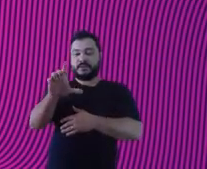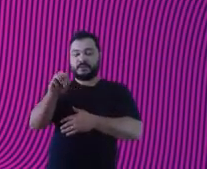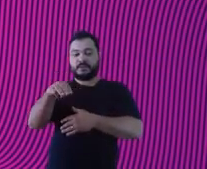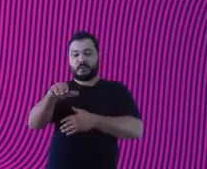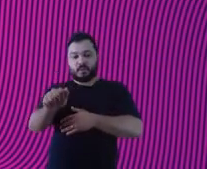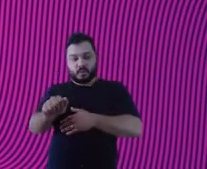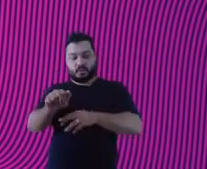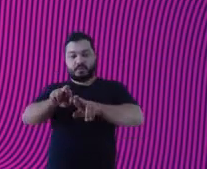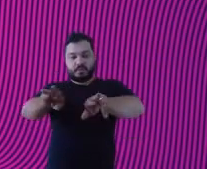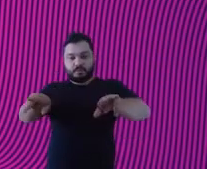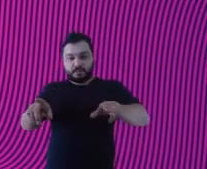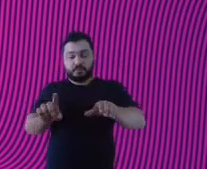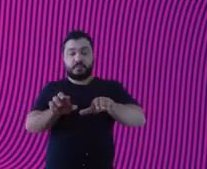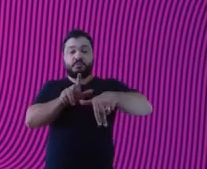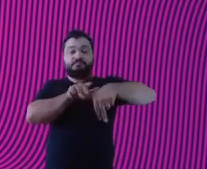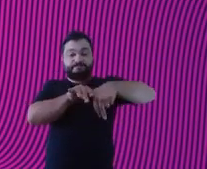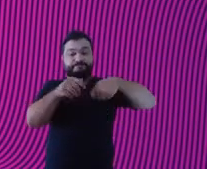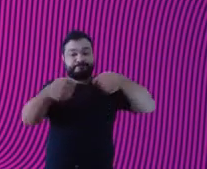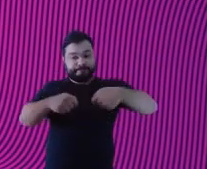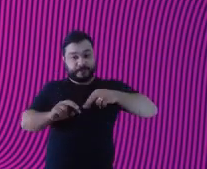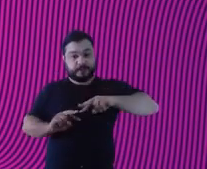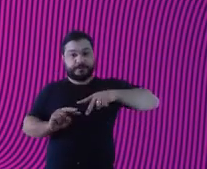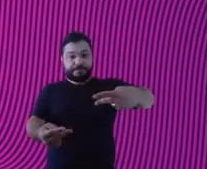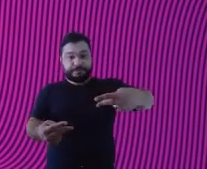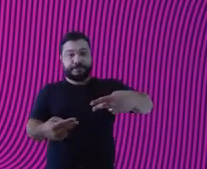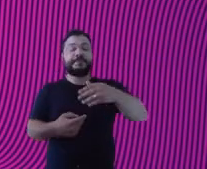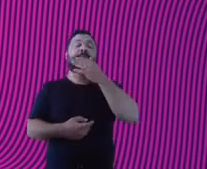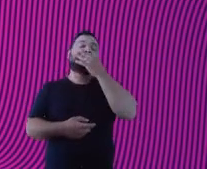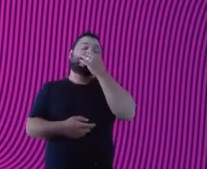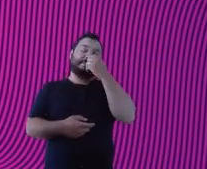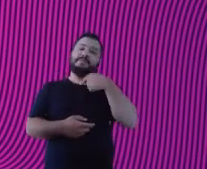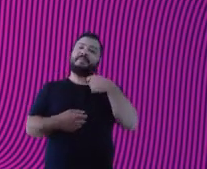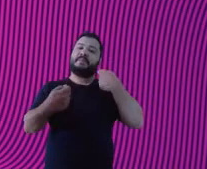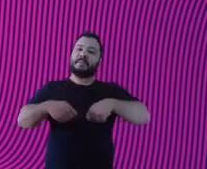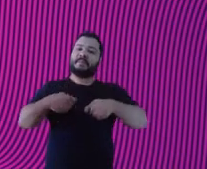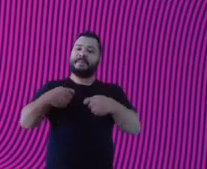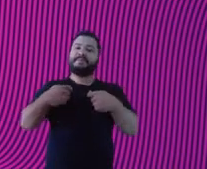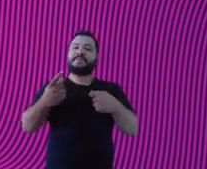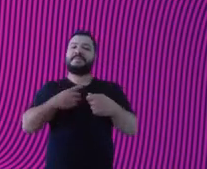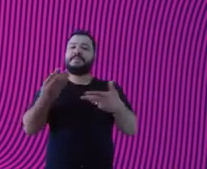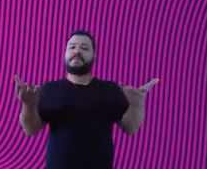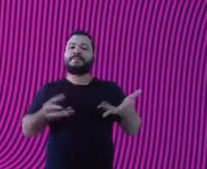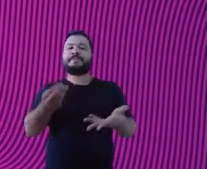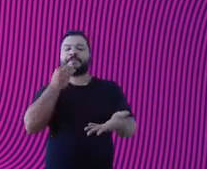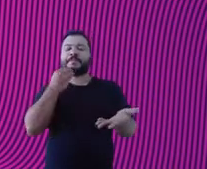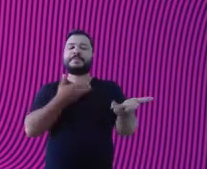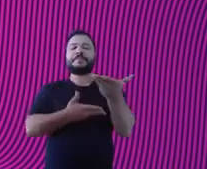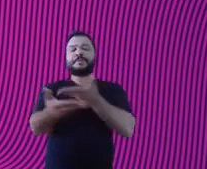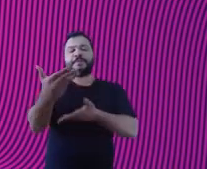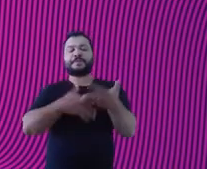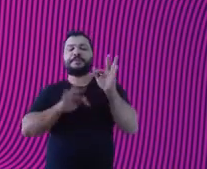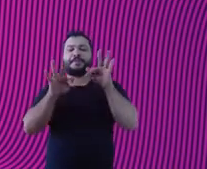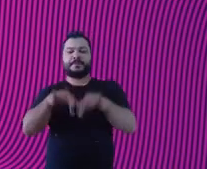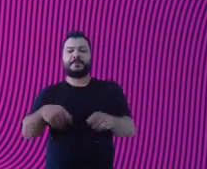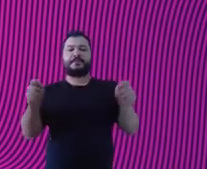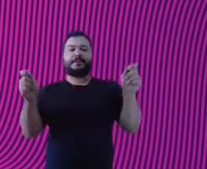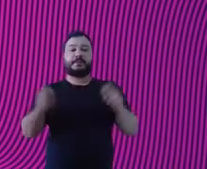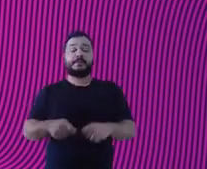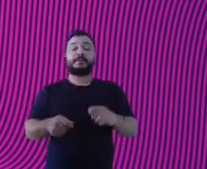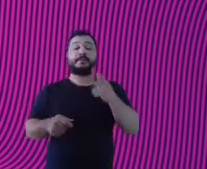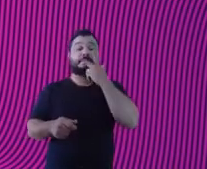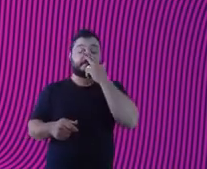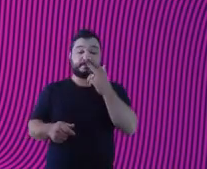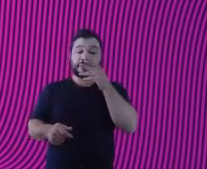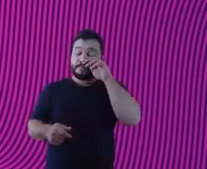foram encaminhados para transplante. Então, eu acho que a gente vai ter uma oportunidade de interagir aqui no final e eu acho que vai ser